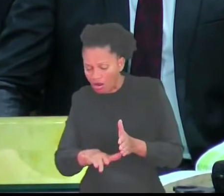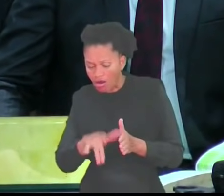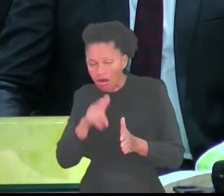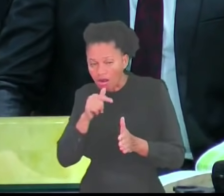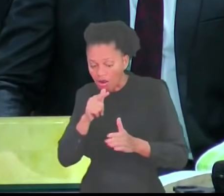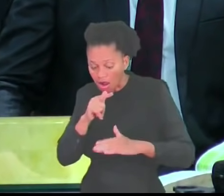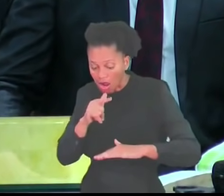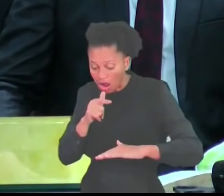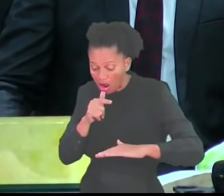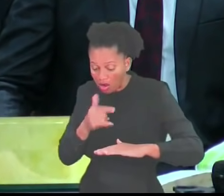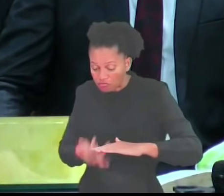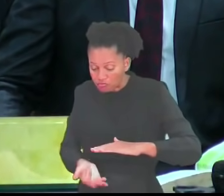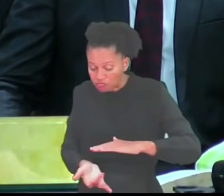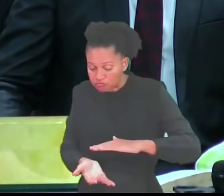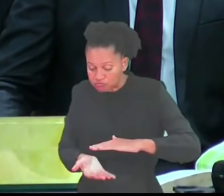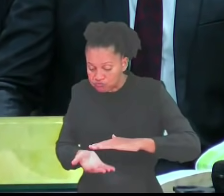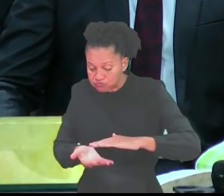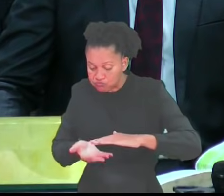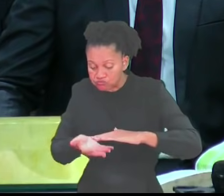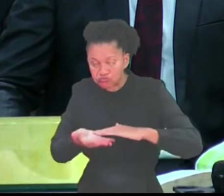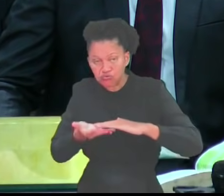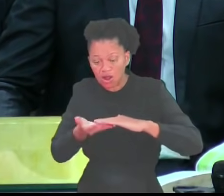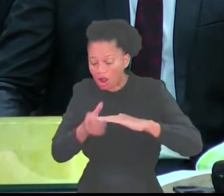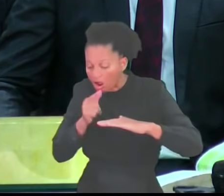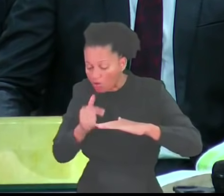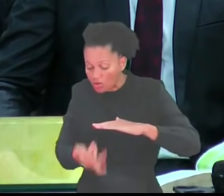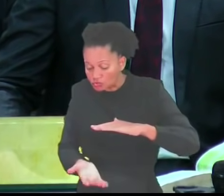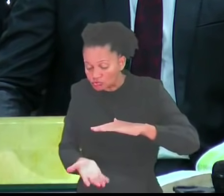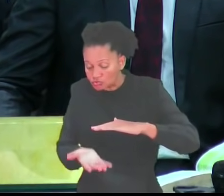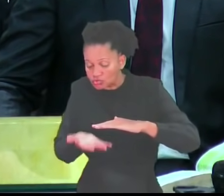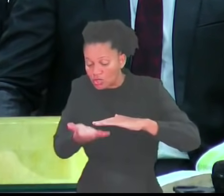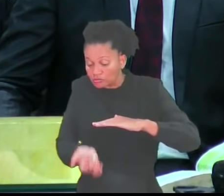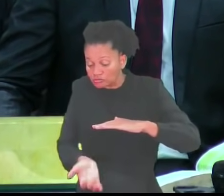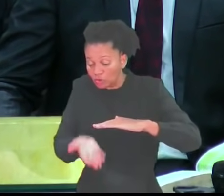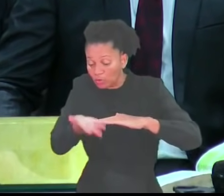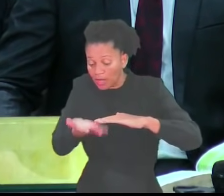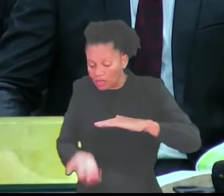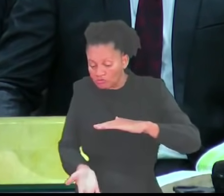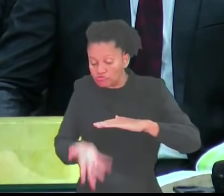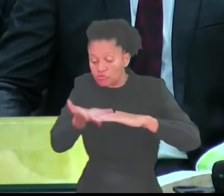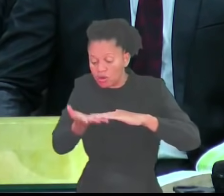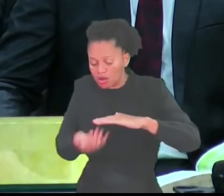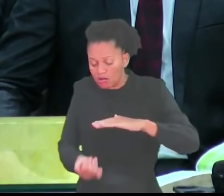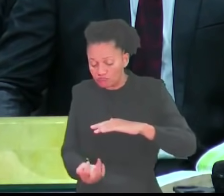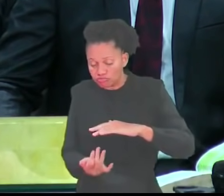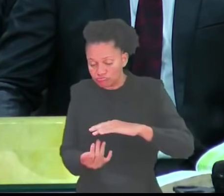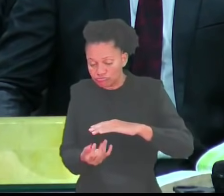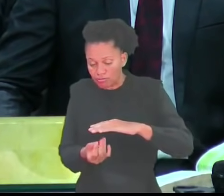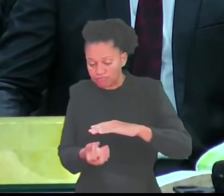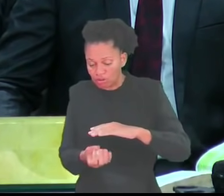Jeová disse: água, suba, suba, suba, suba, e a água